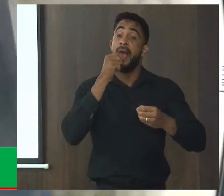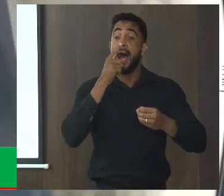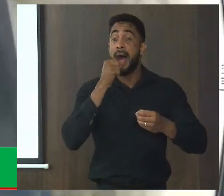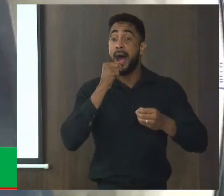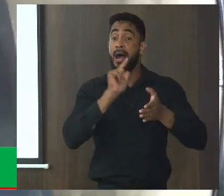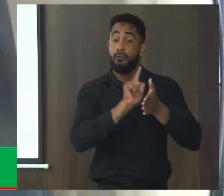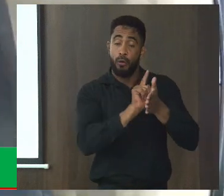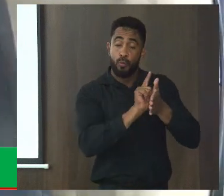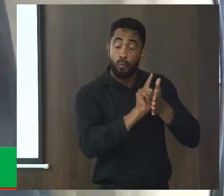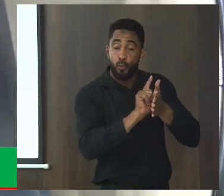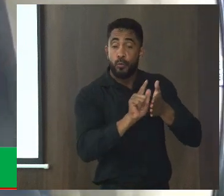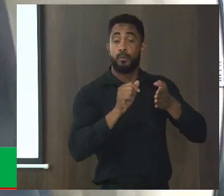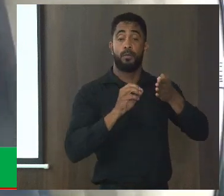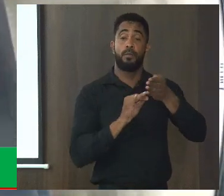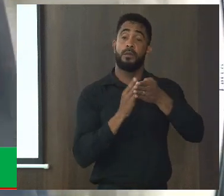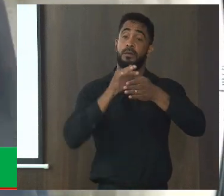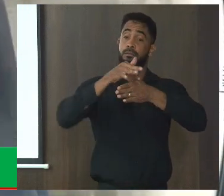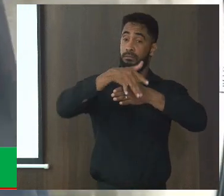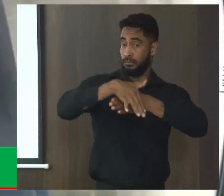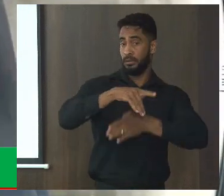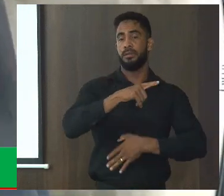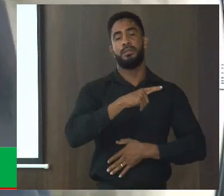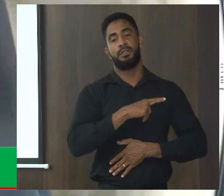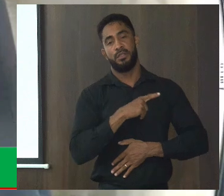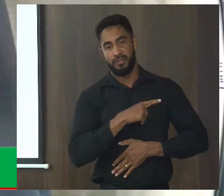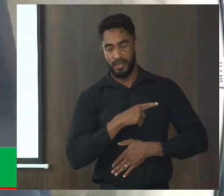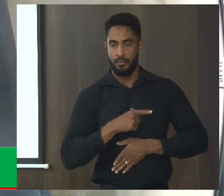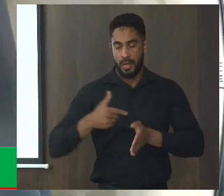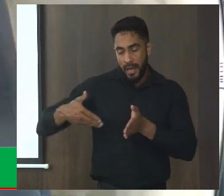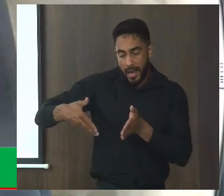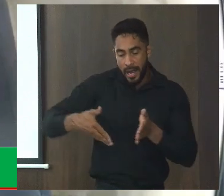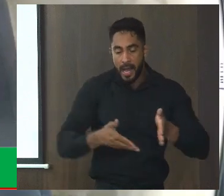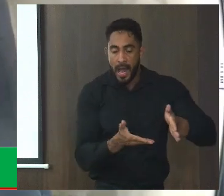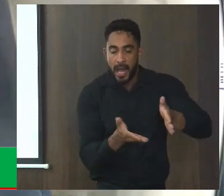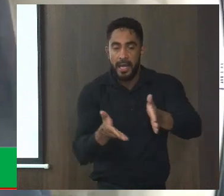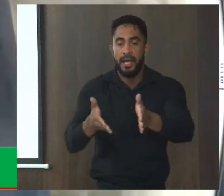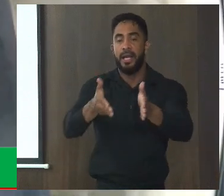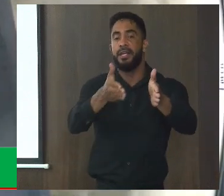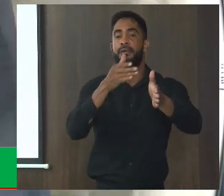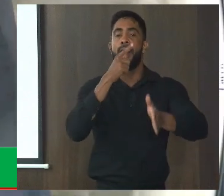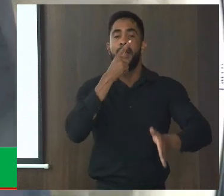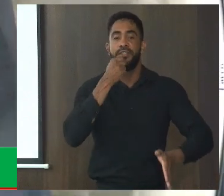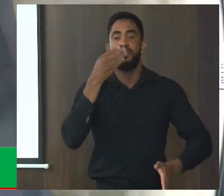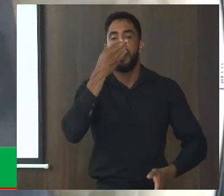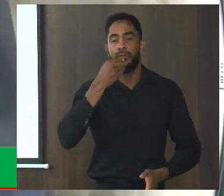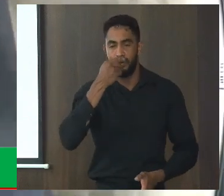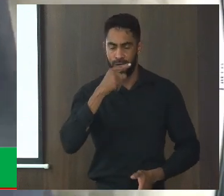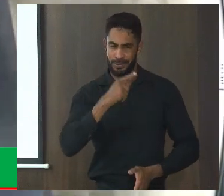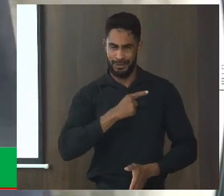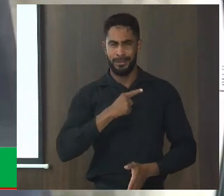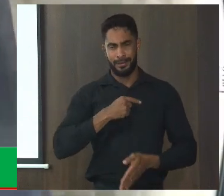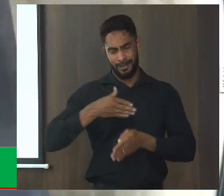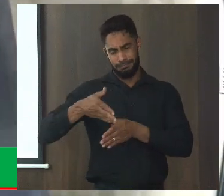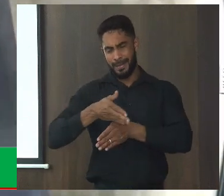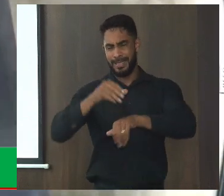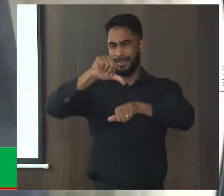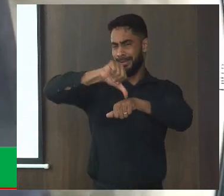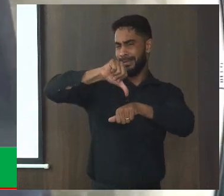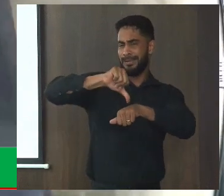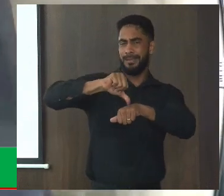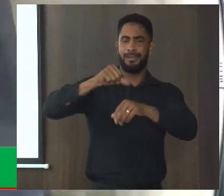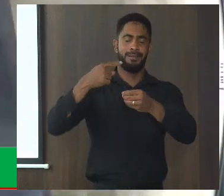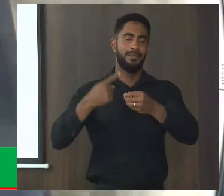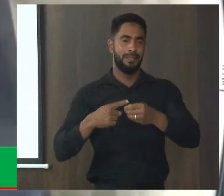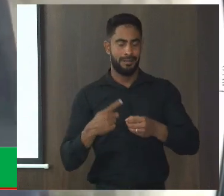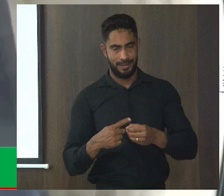água que nós temos. Esse rio aí de água doce que corta, né, no centro da cidade praticamente, então